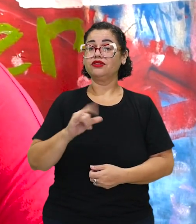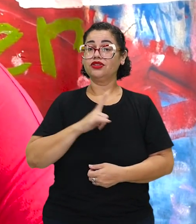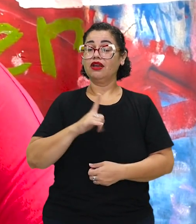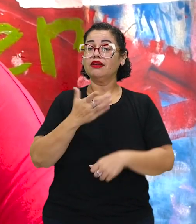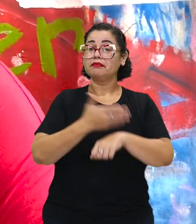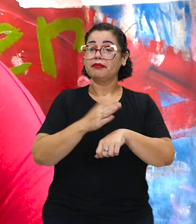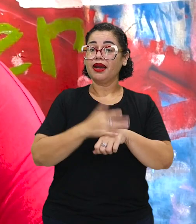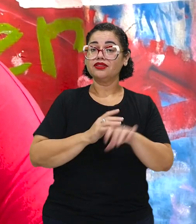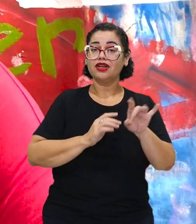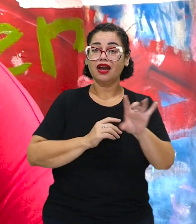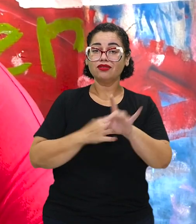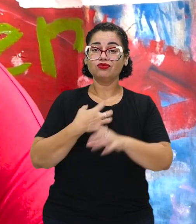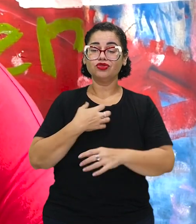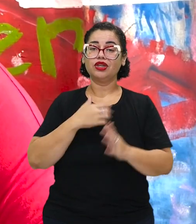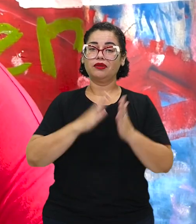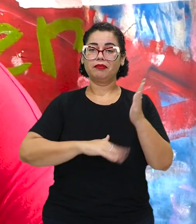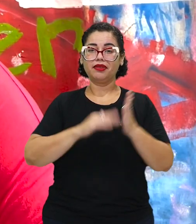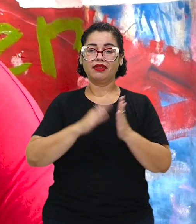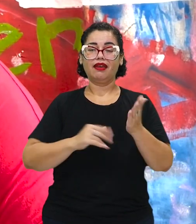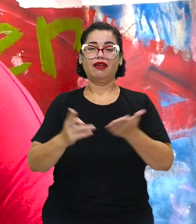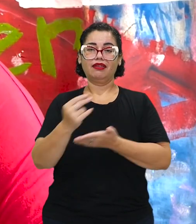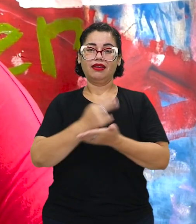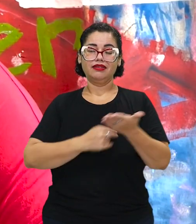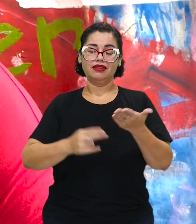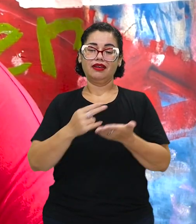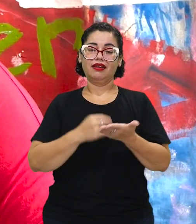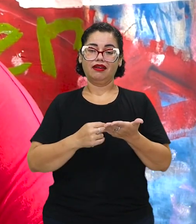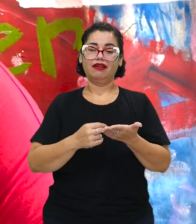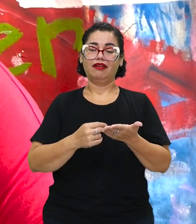as técnicas são importantes.